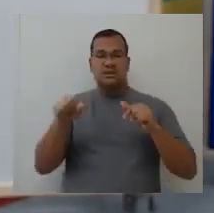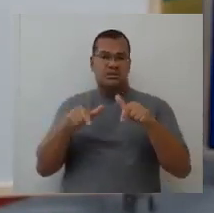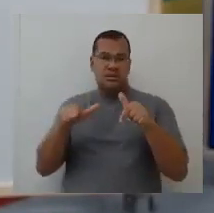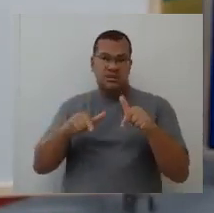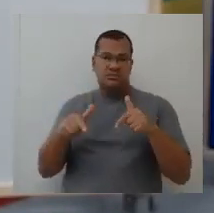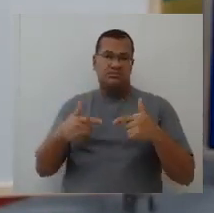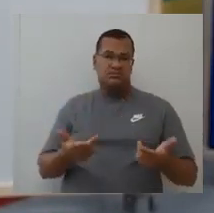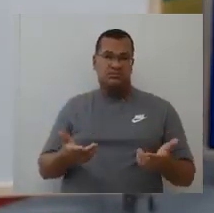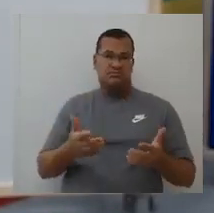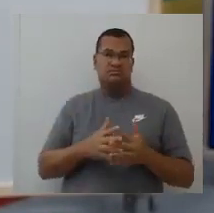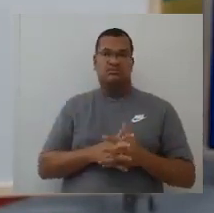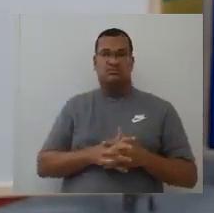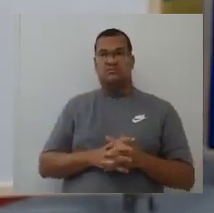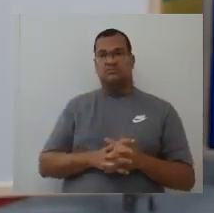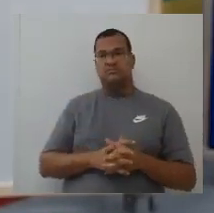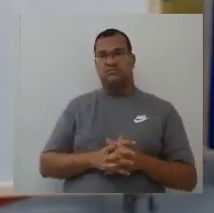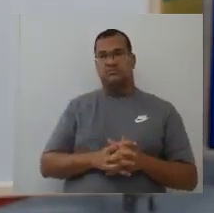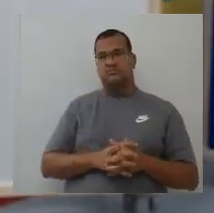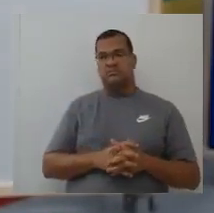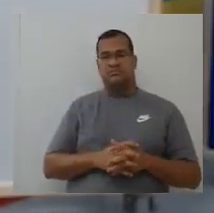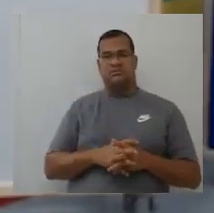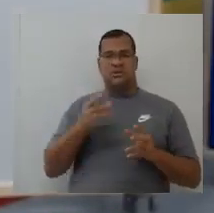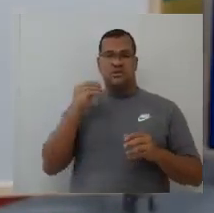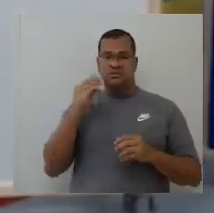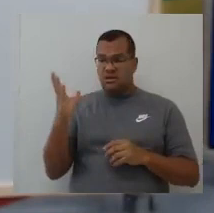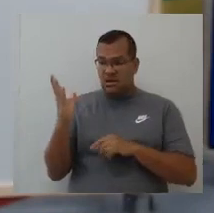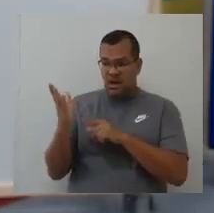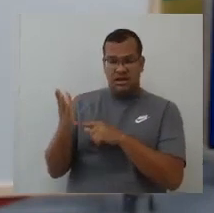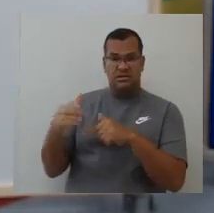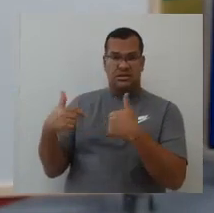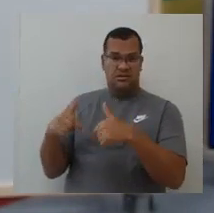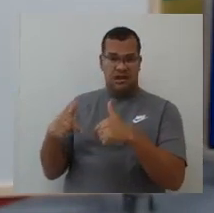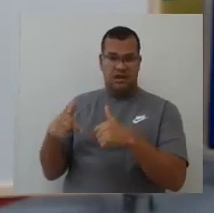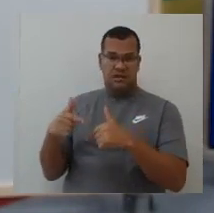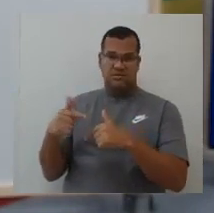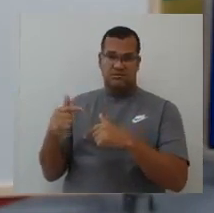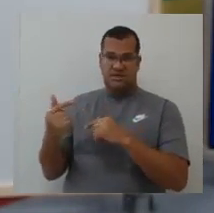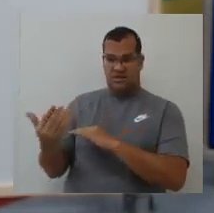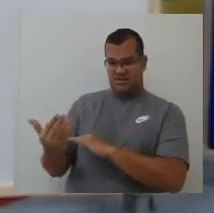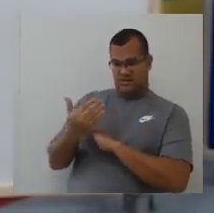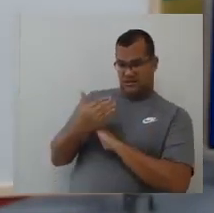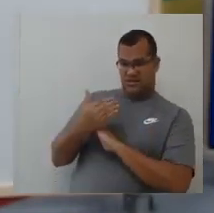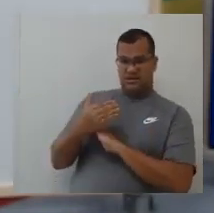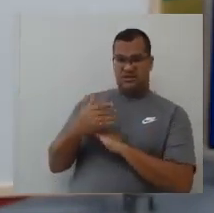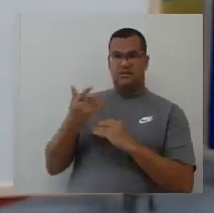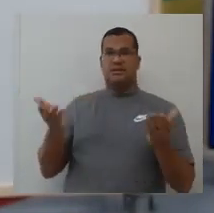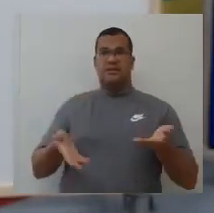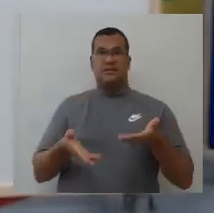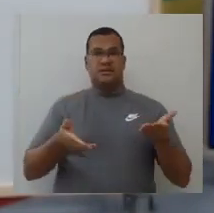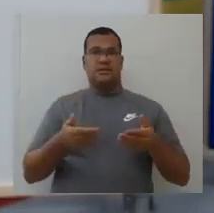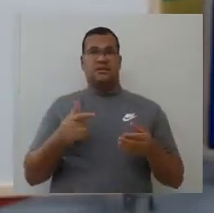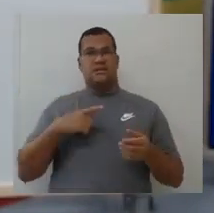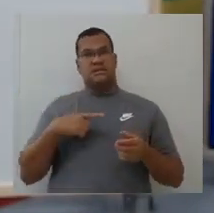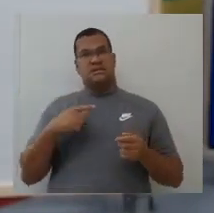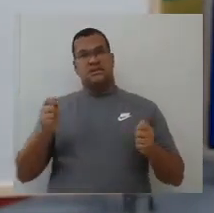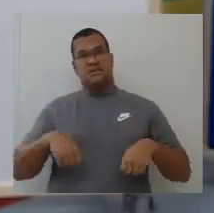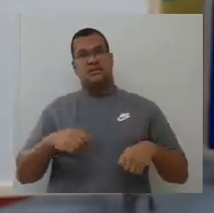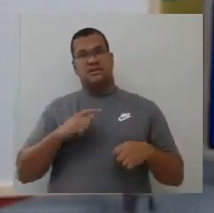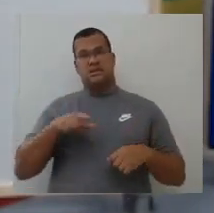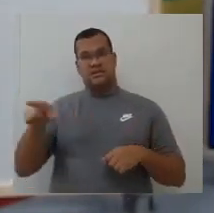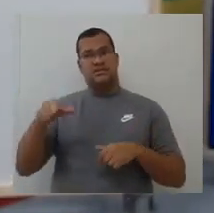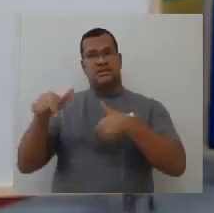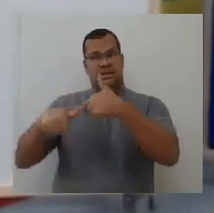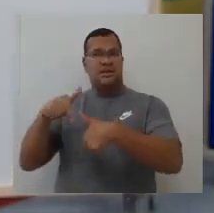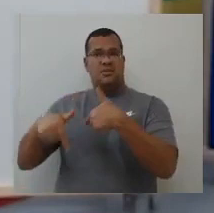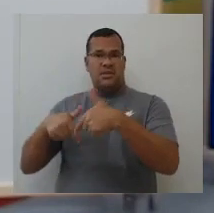Será? Trabalham, né? Meu celular trabalha para mim quando eu quero, às vezes. Né? E principalmente agora, nesse momento que a gente está passando, eu estou trabalhando bastante,